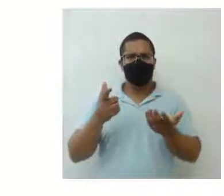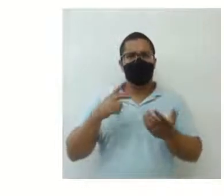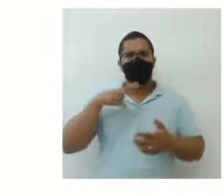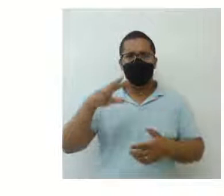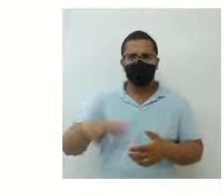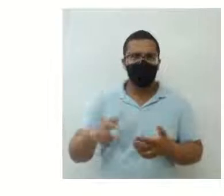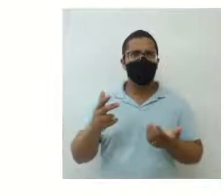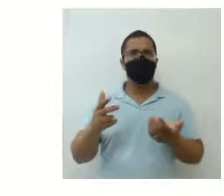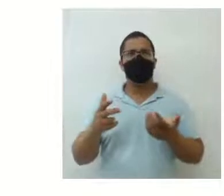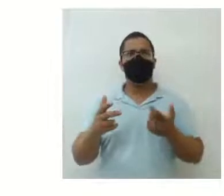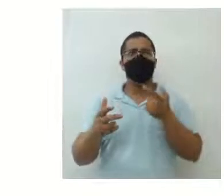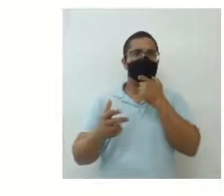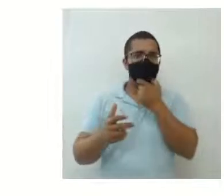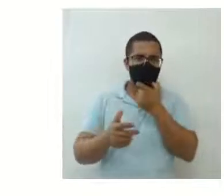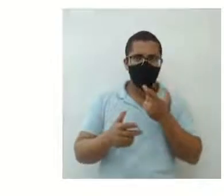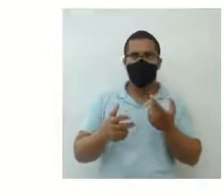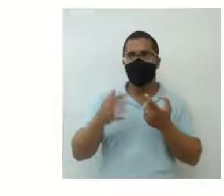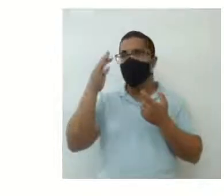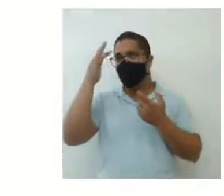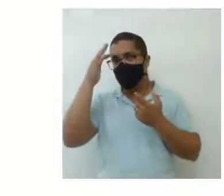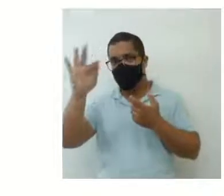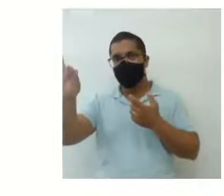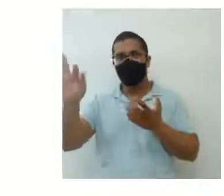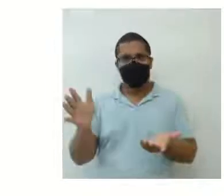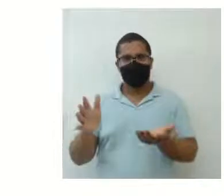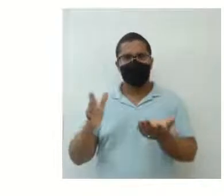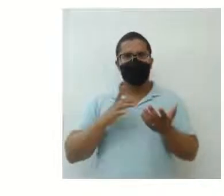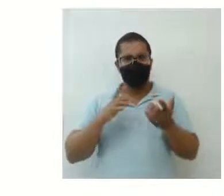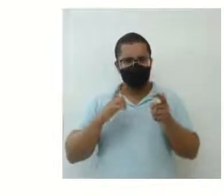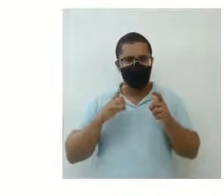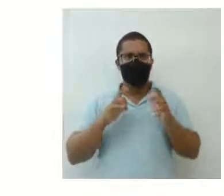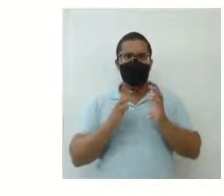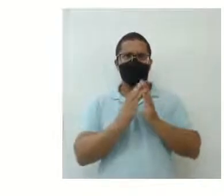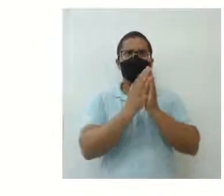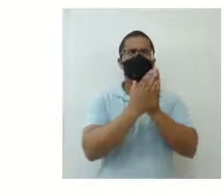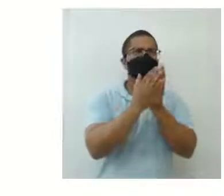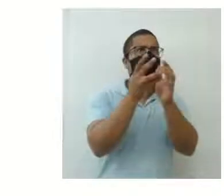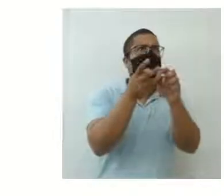França. Então aí nós vamos ter o imperialismo por processo de expansão colonial,